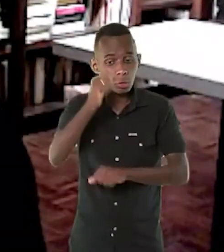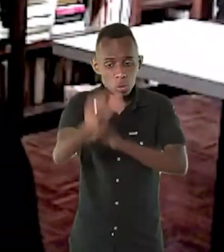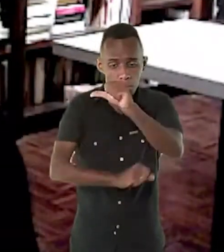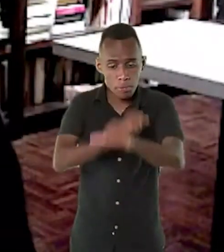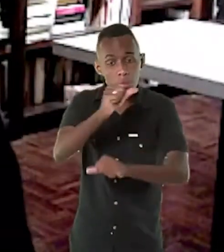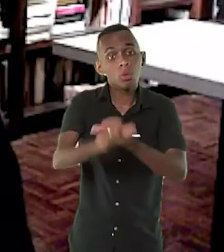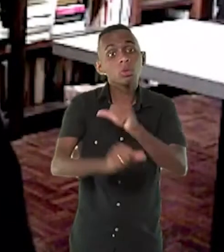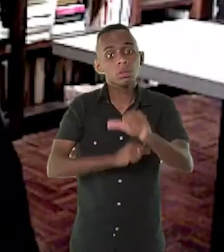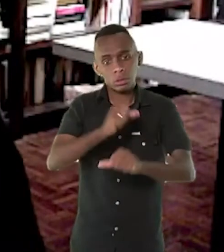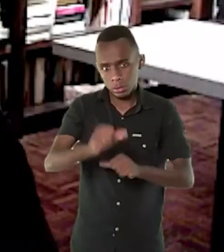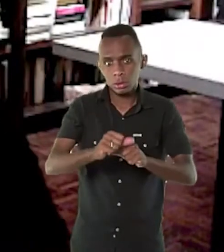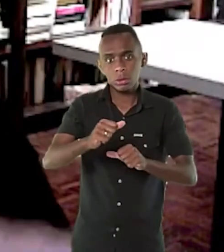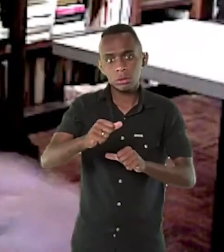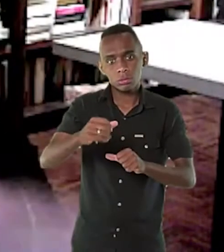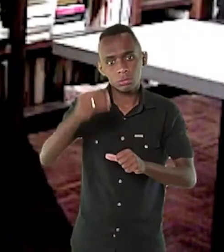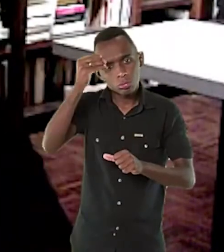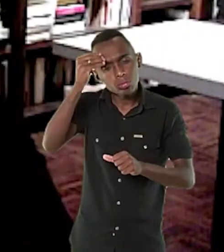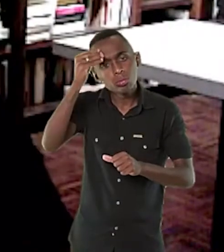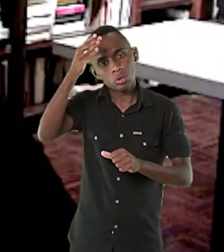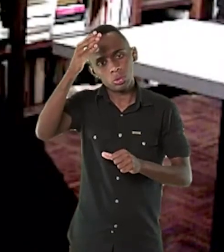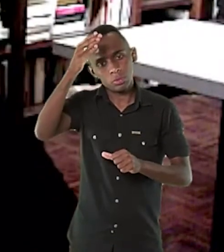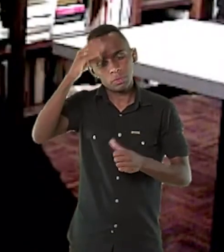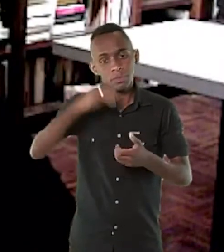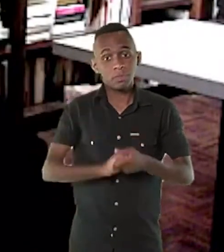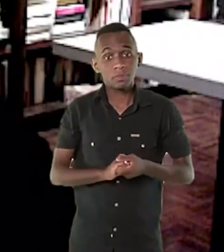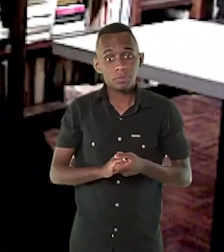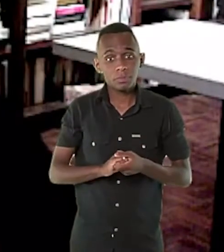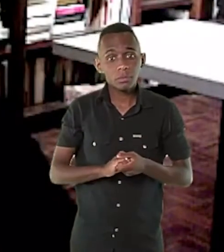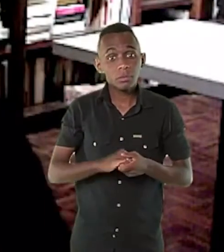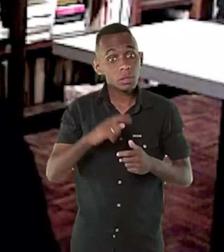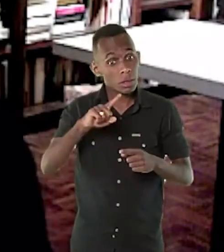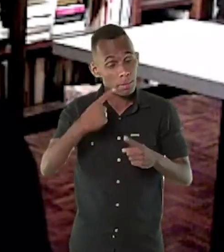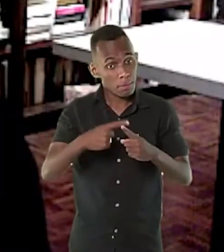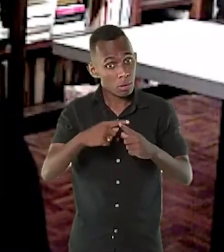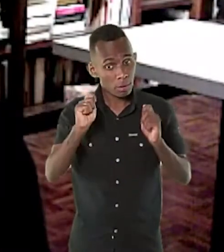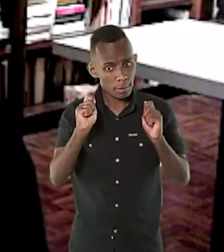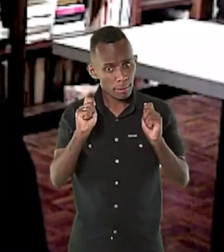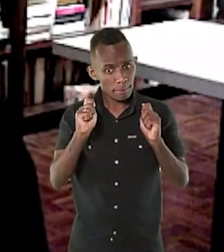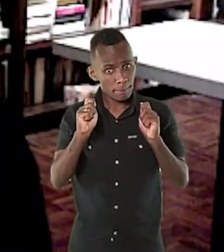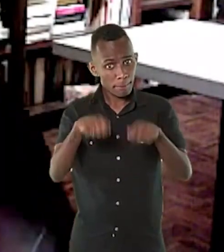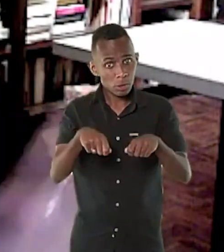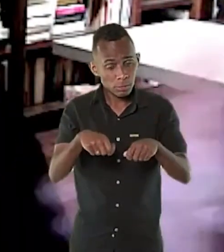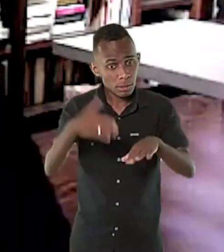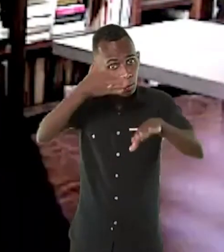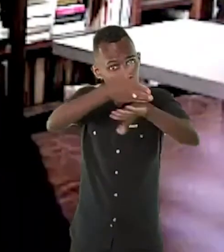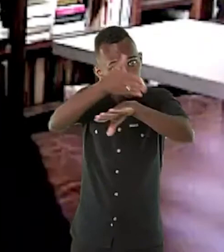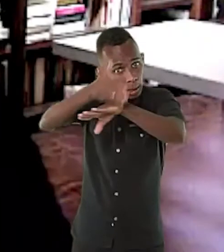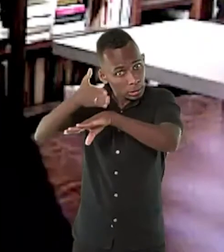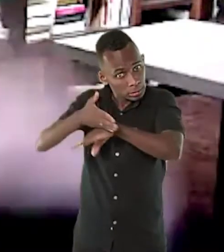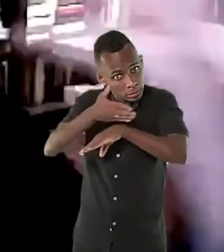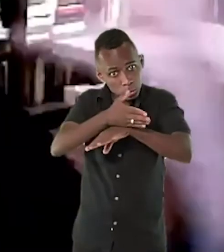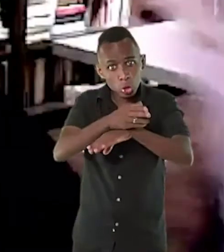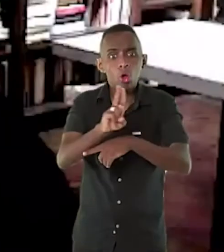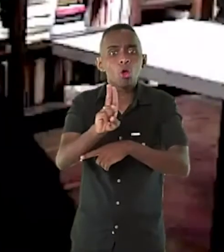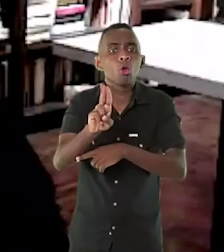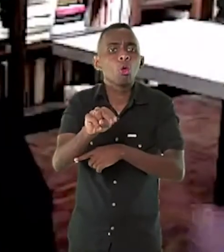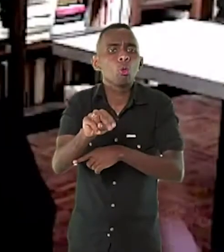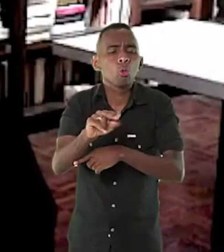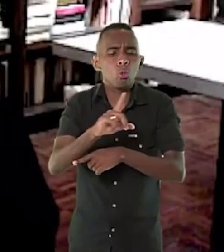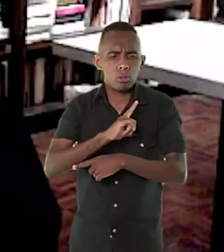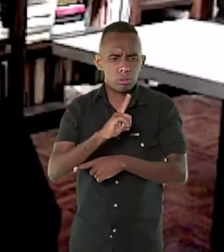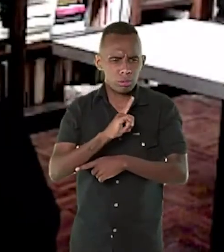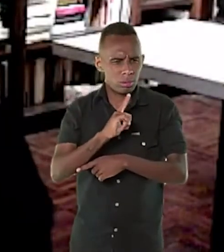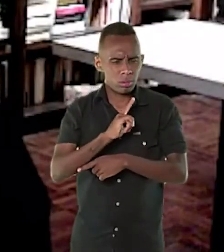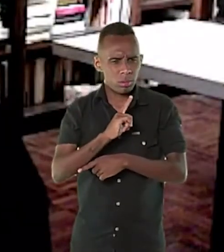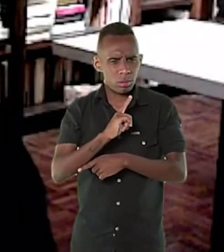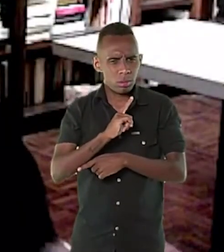revolução do conhecimento, que é a possibilidade do acesso, que nunca houve, ainda é